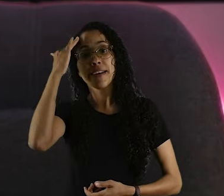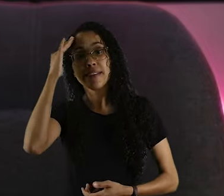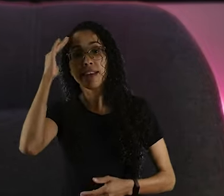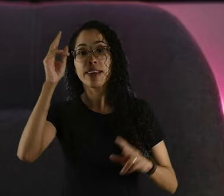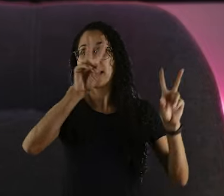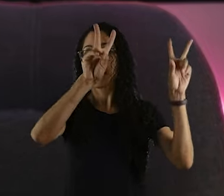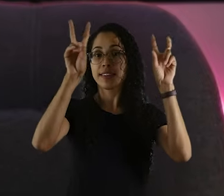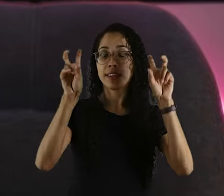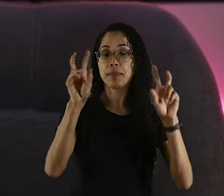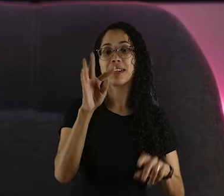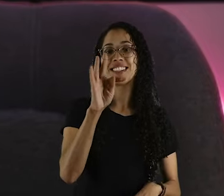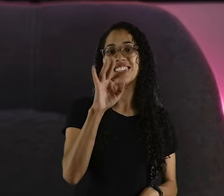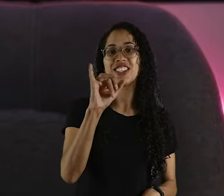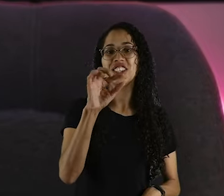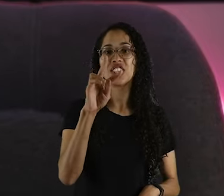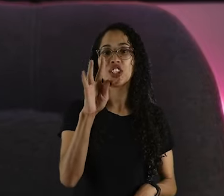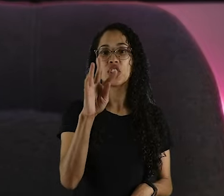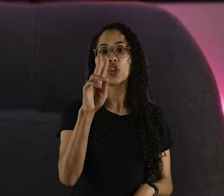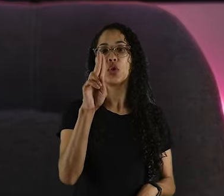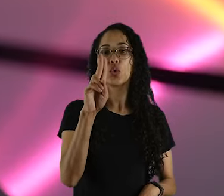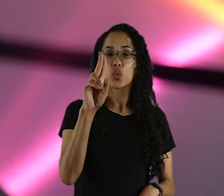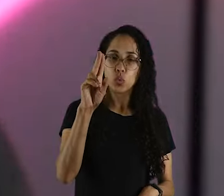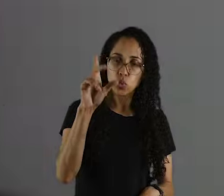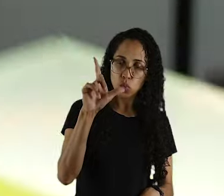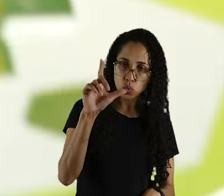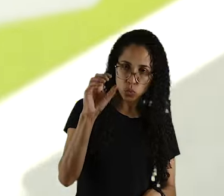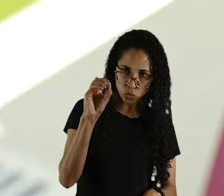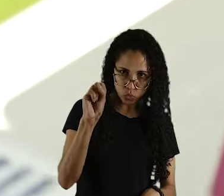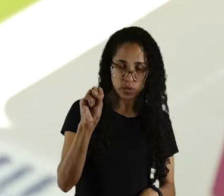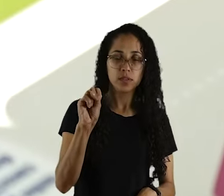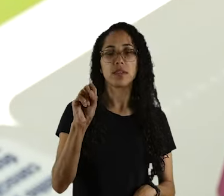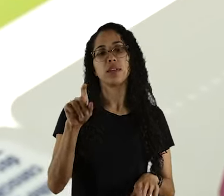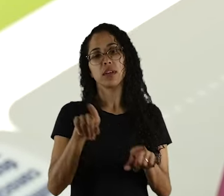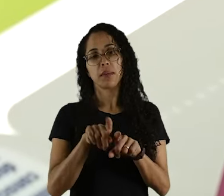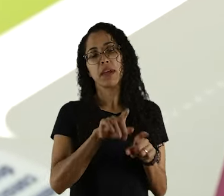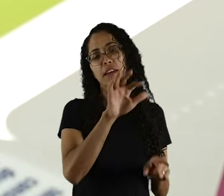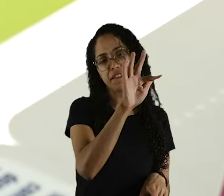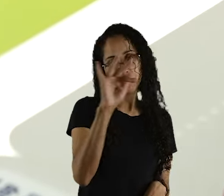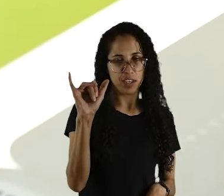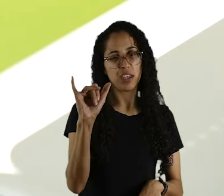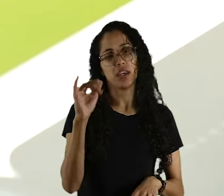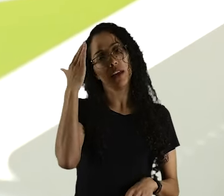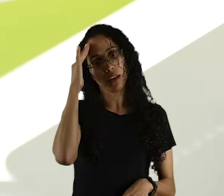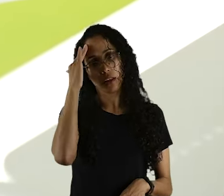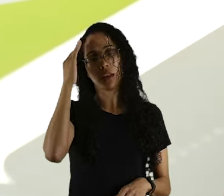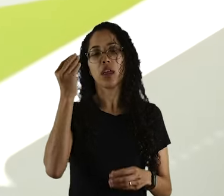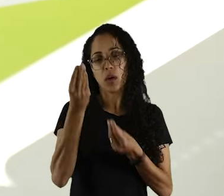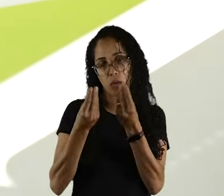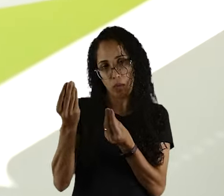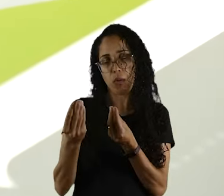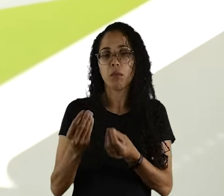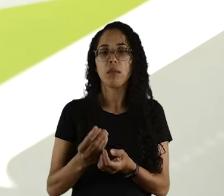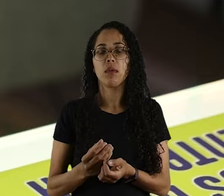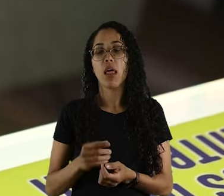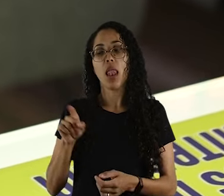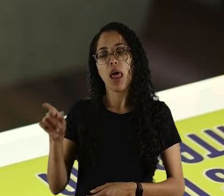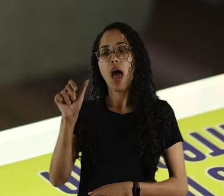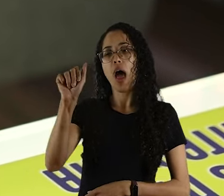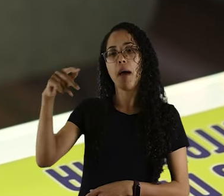entender sobre os títulos, sobre os fundos de investimento. E aí eu acabei tirando meu dinheiro, né, dos planos